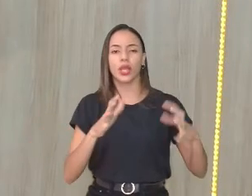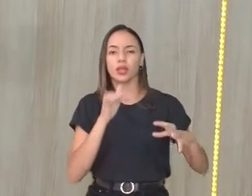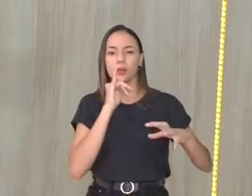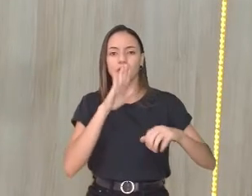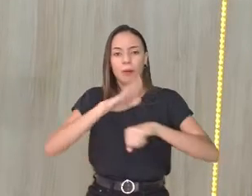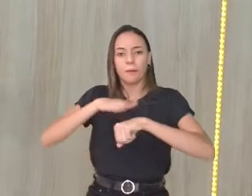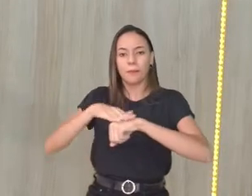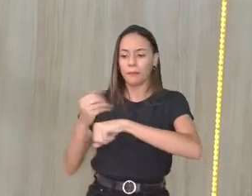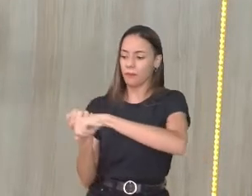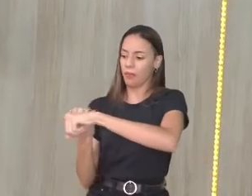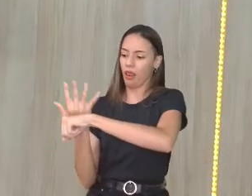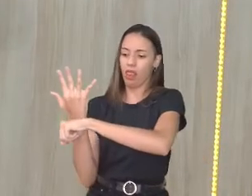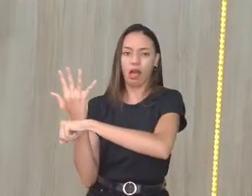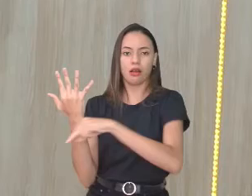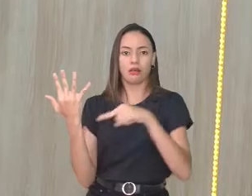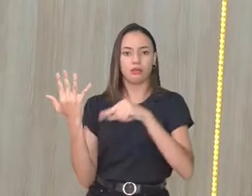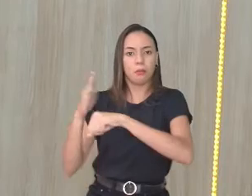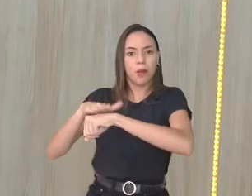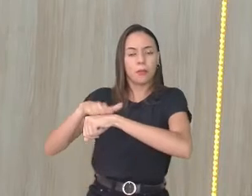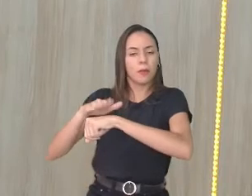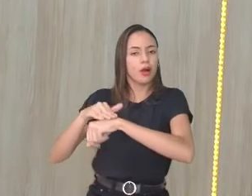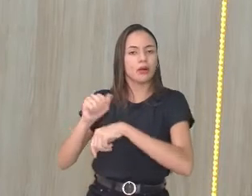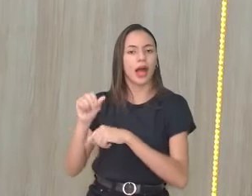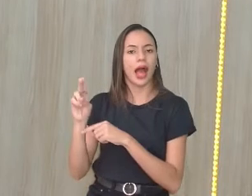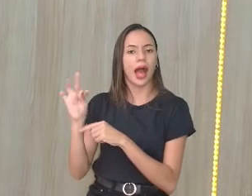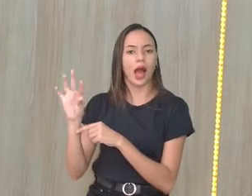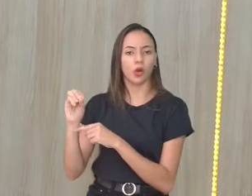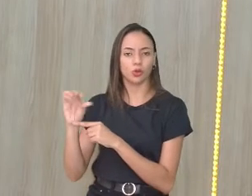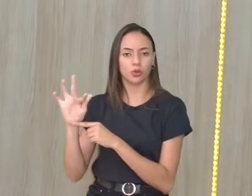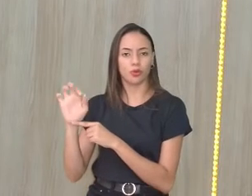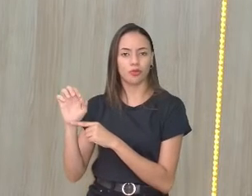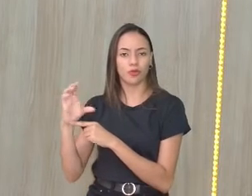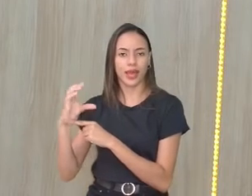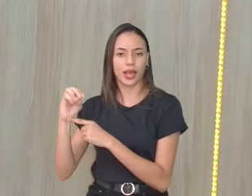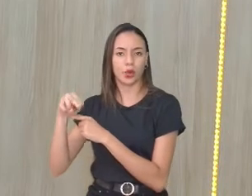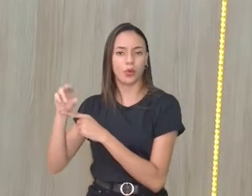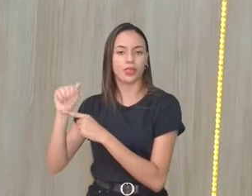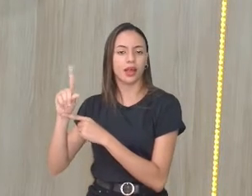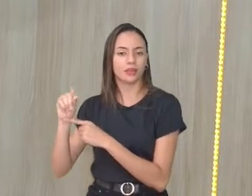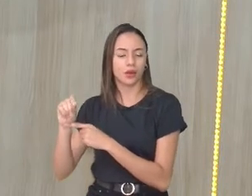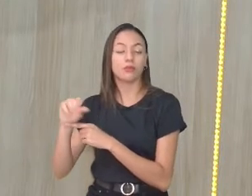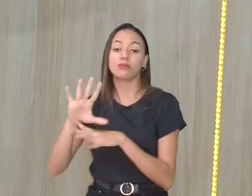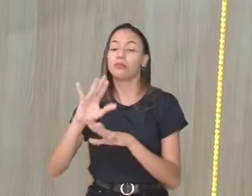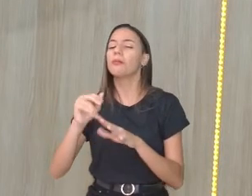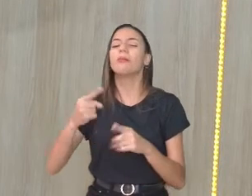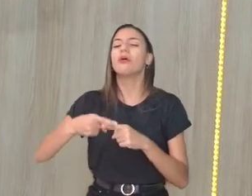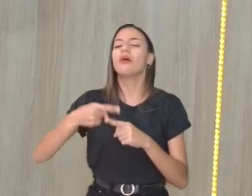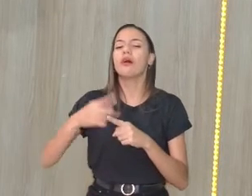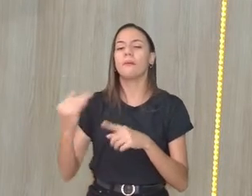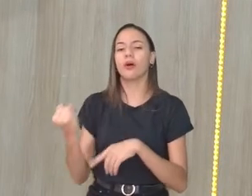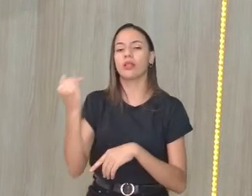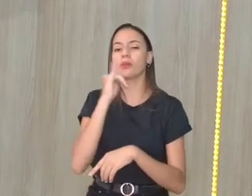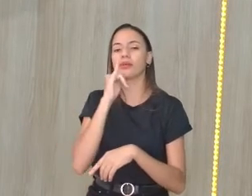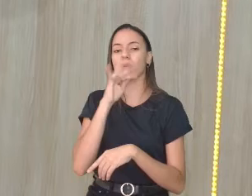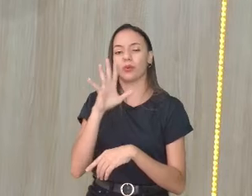que que é interessante que a gente tenha informação genética de um e de outro